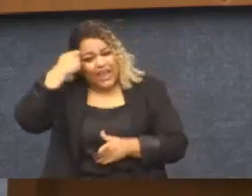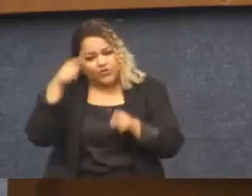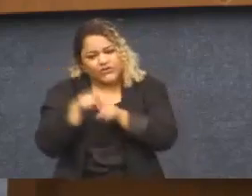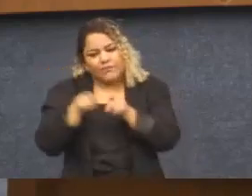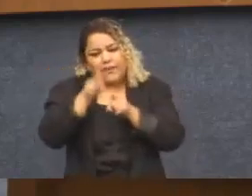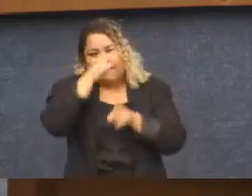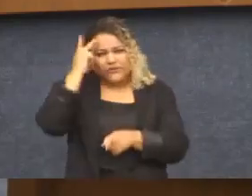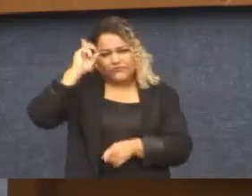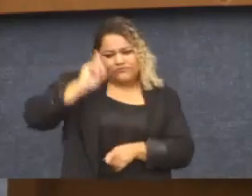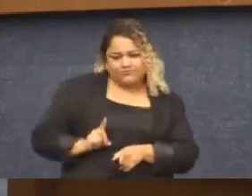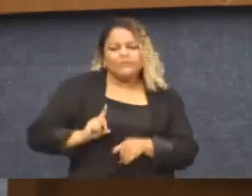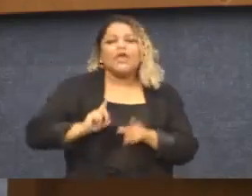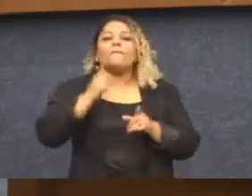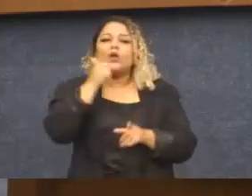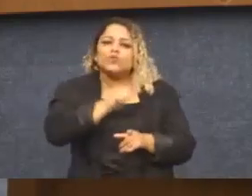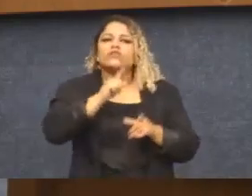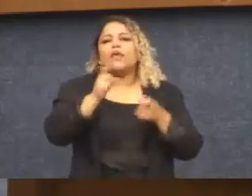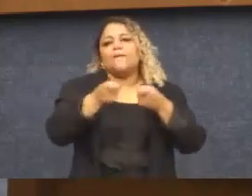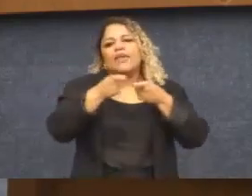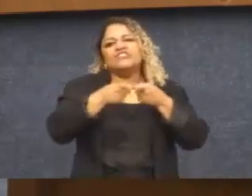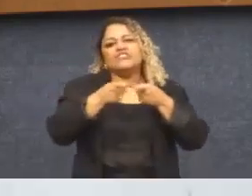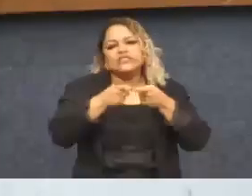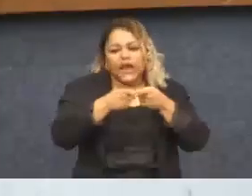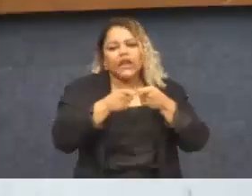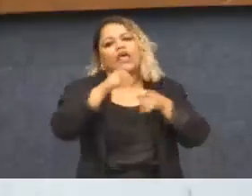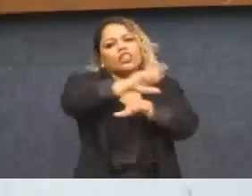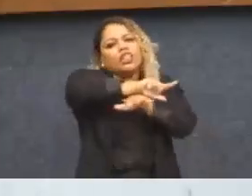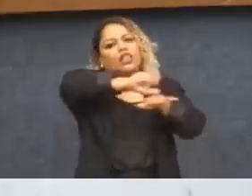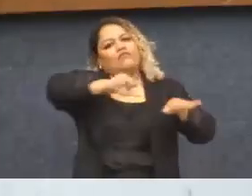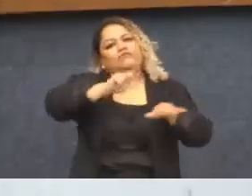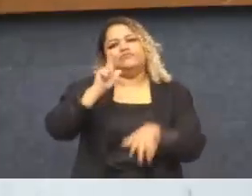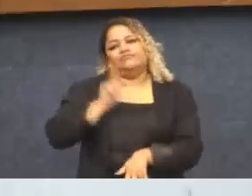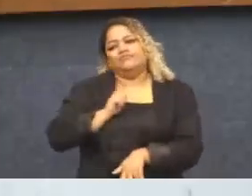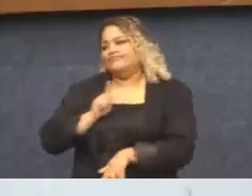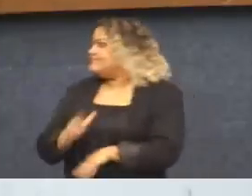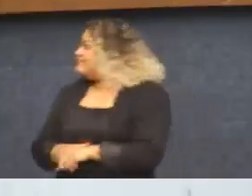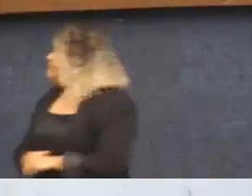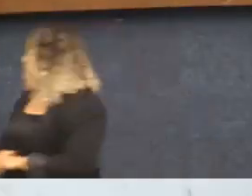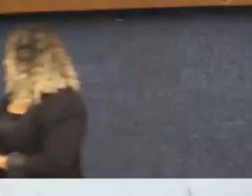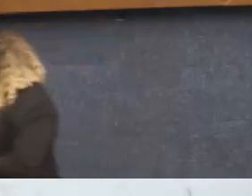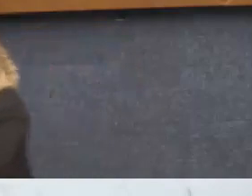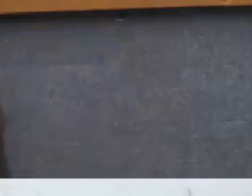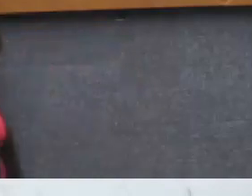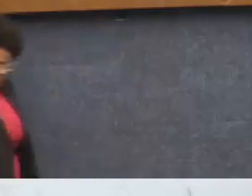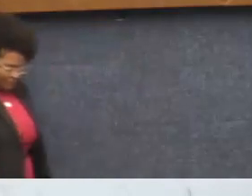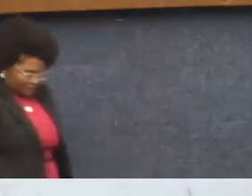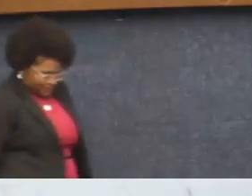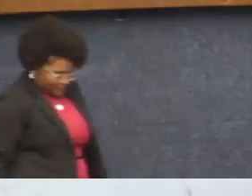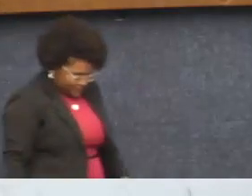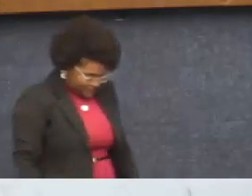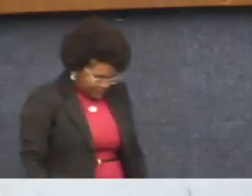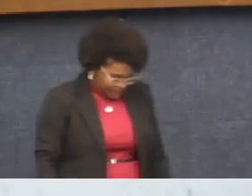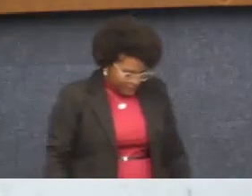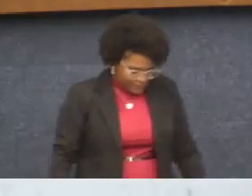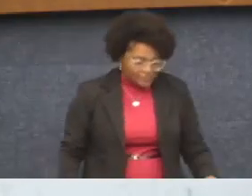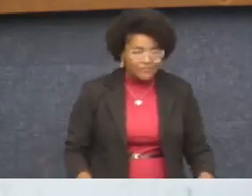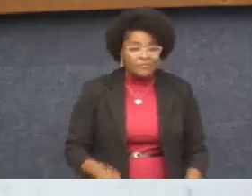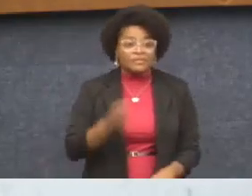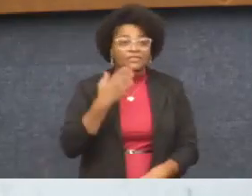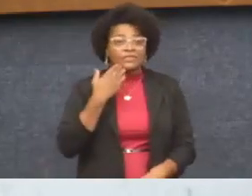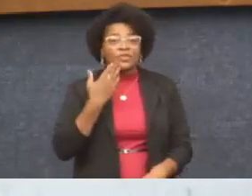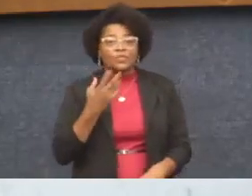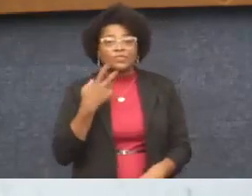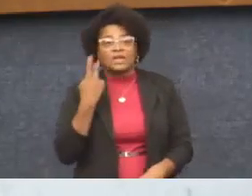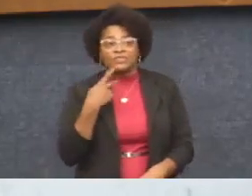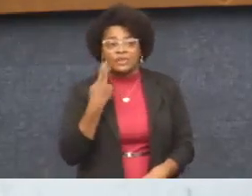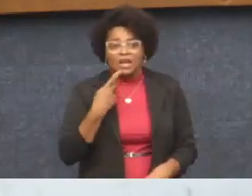a medicina brasileira. Que seja isso em todos os espaços públicos. Obrigado. Obrigado, vereador. Algum vereador ou vereadora ainda para encaminhar